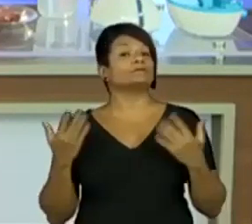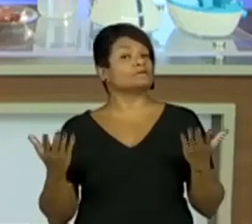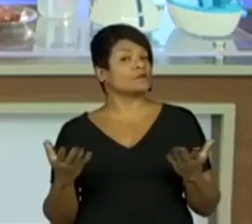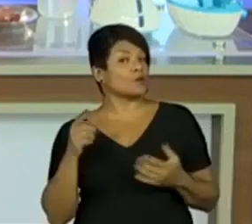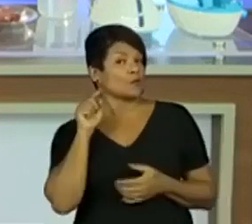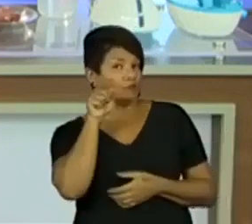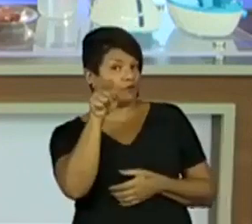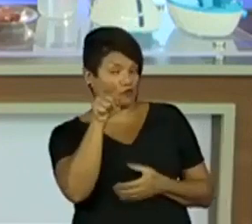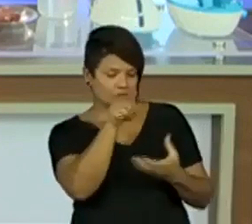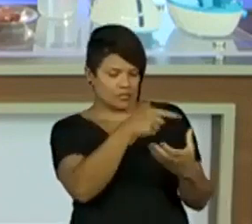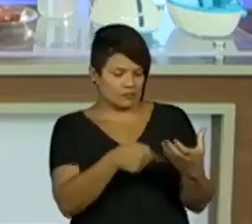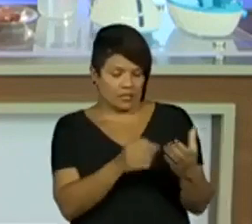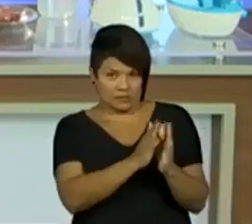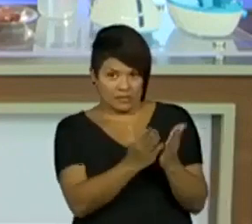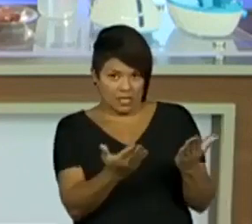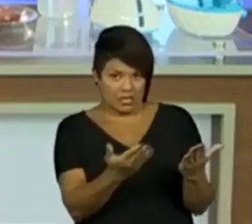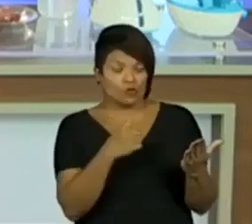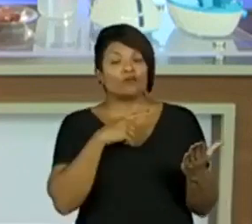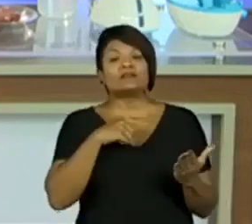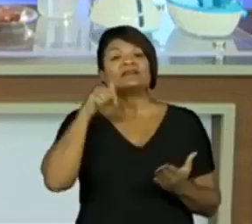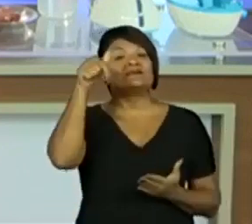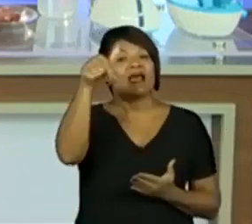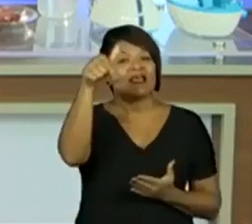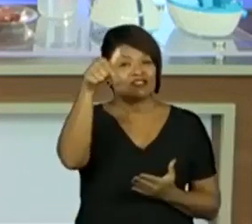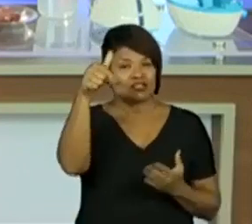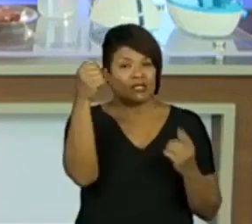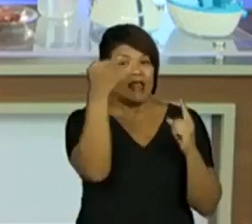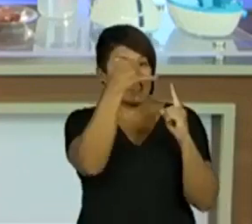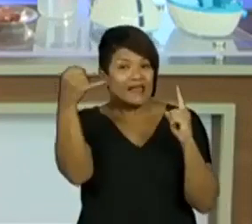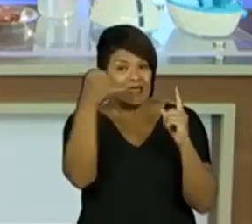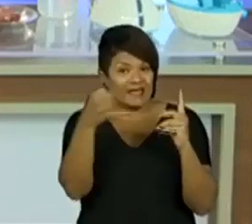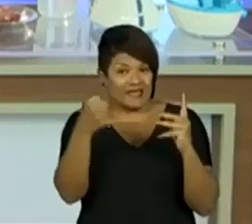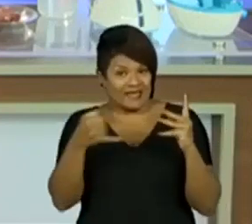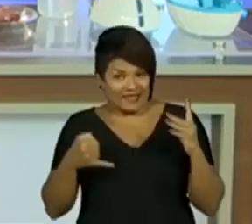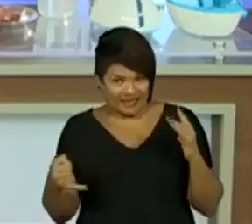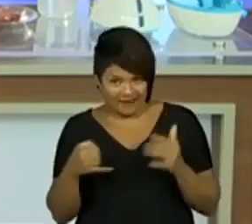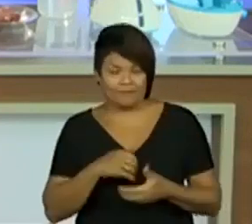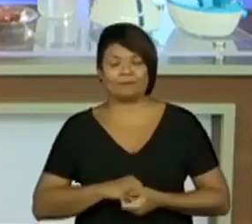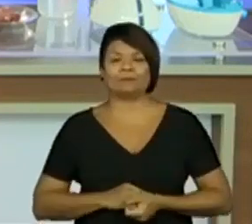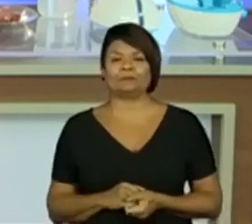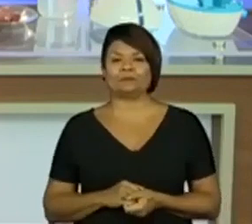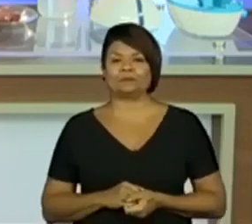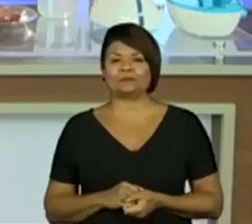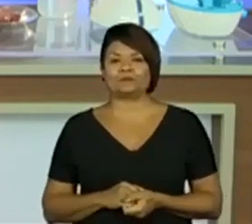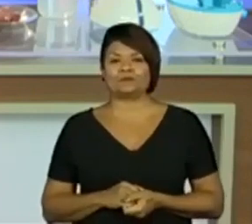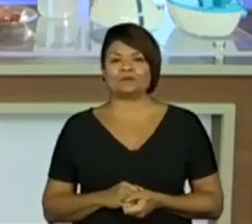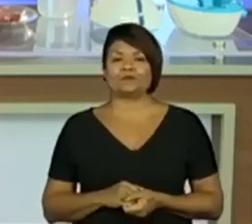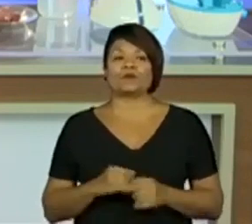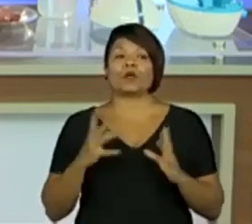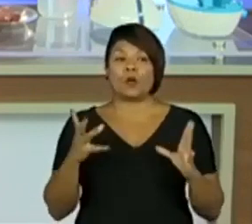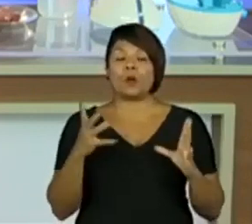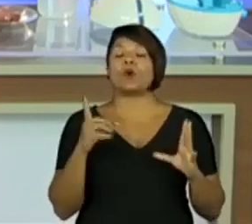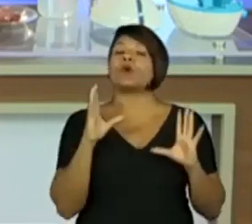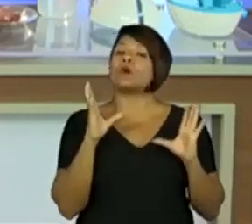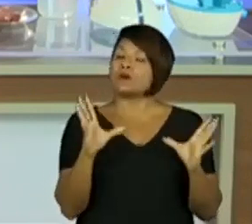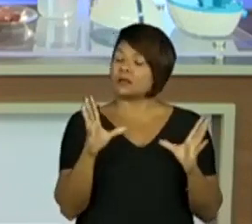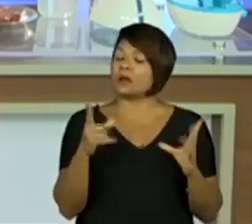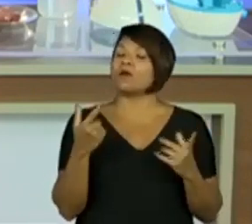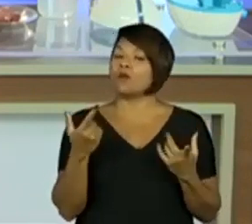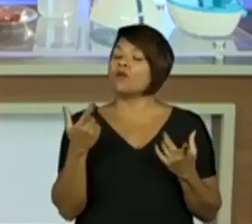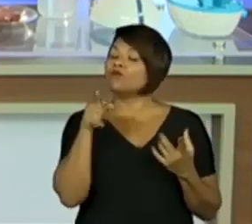Vocês que estão com o caderno vão contar 7 linhas para construir essa tabela.